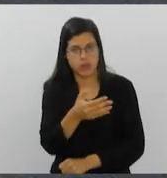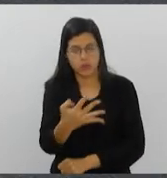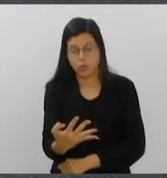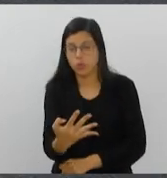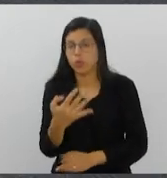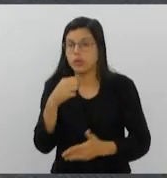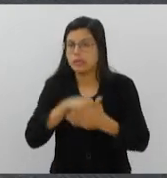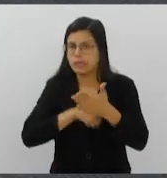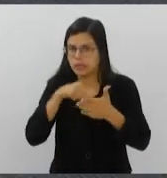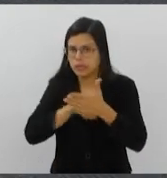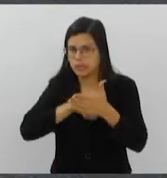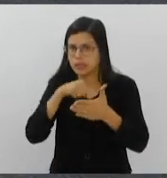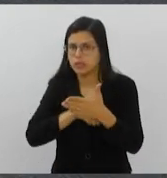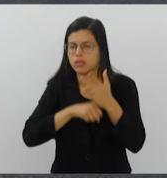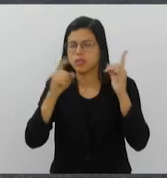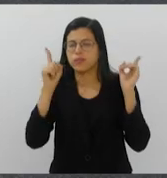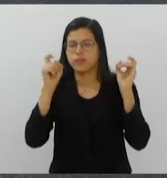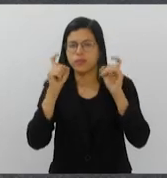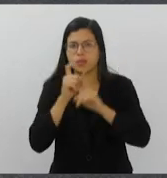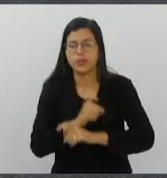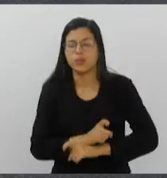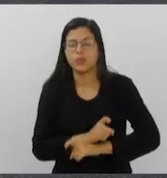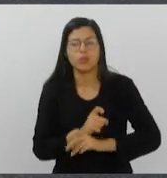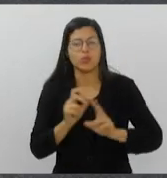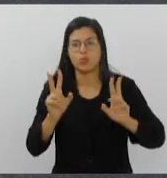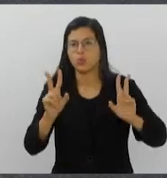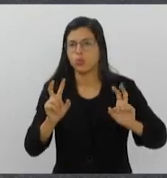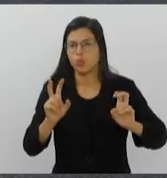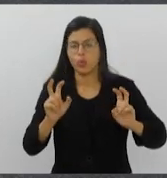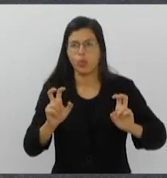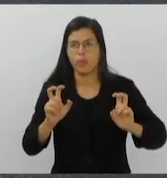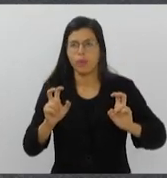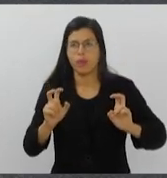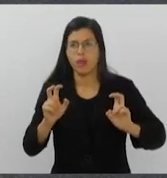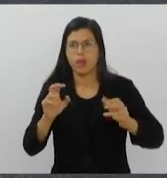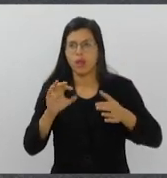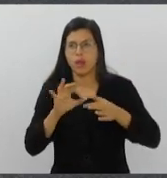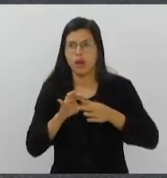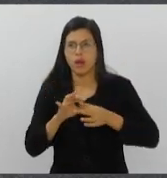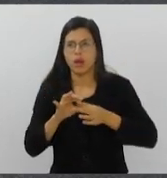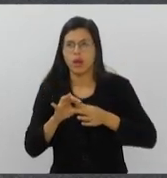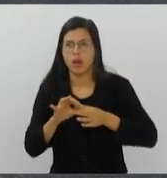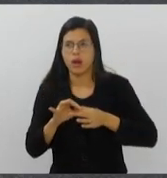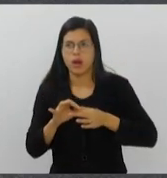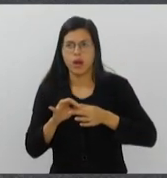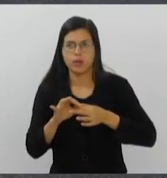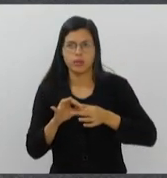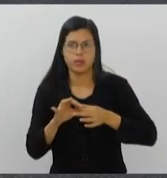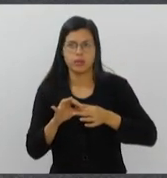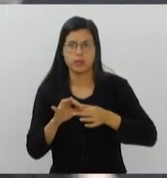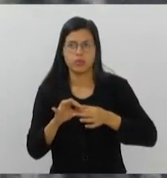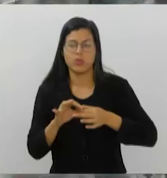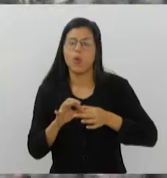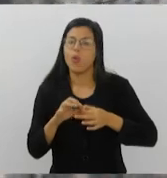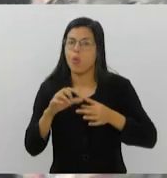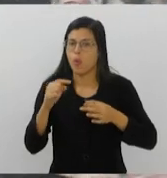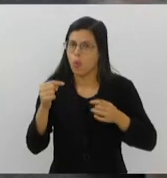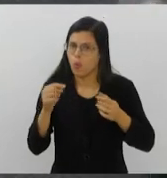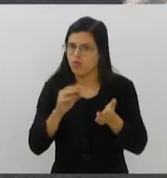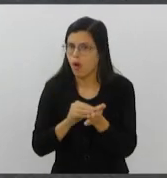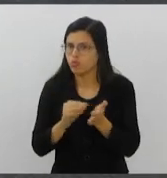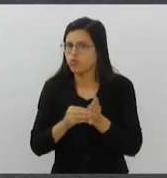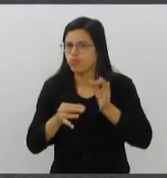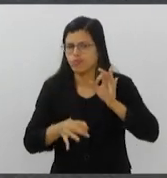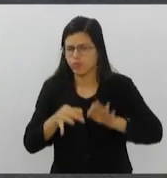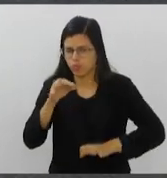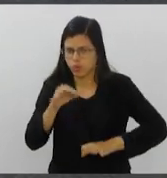batalha hercúlea no que se diz respeito à retratação de um grande caso de injustiça no